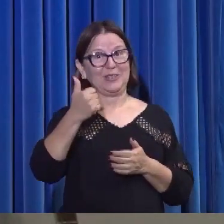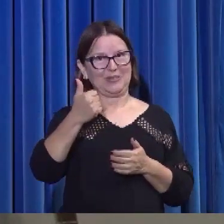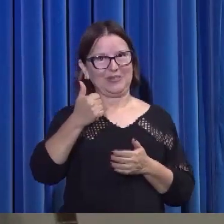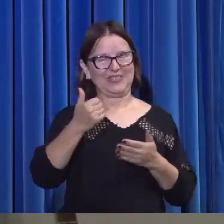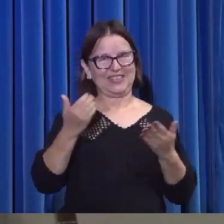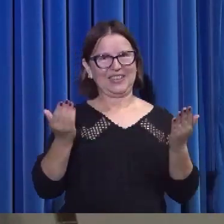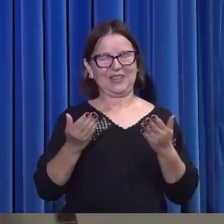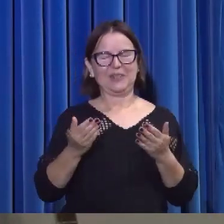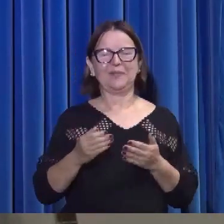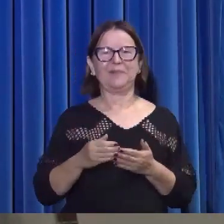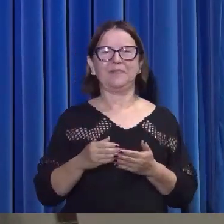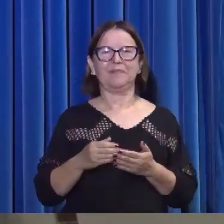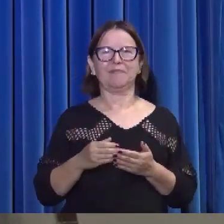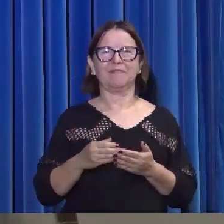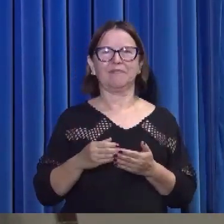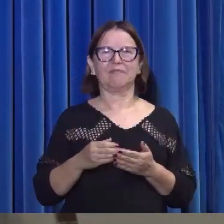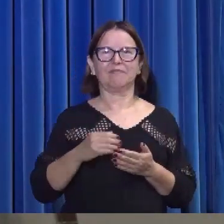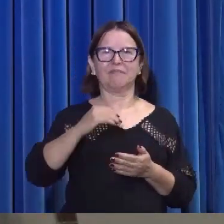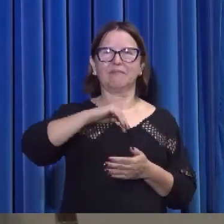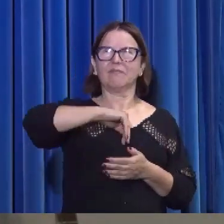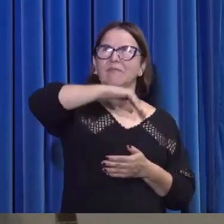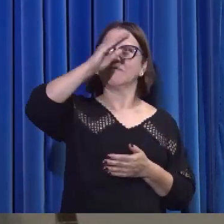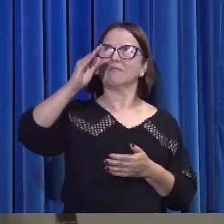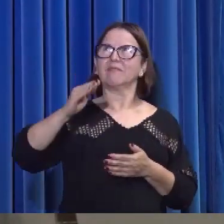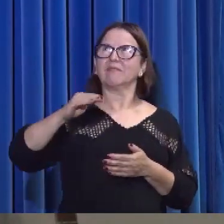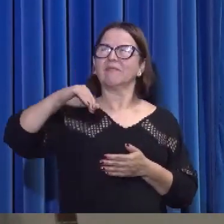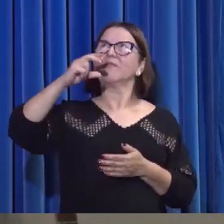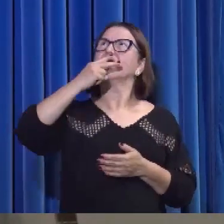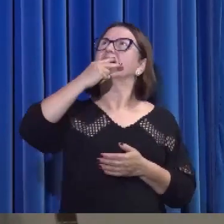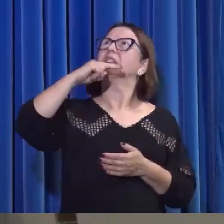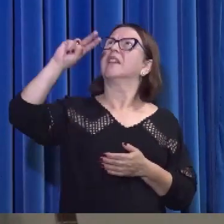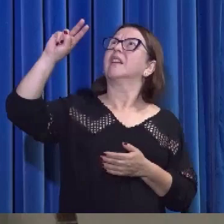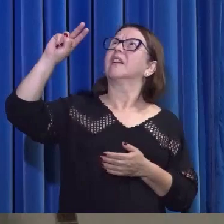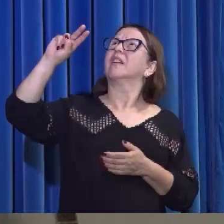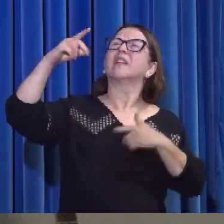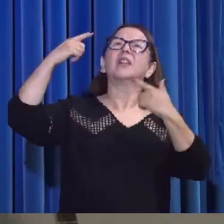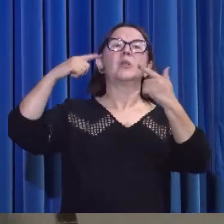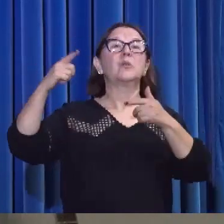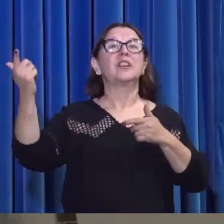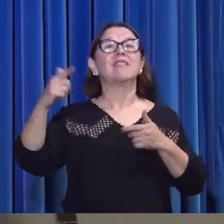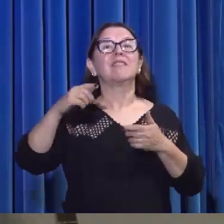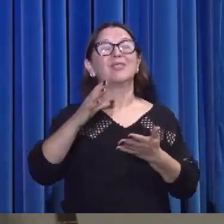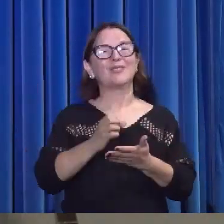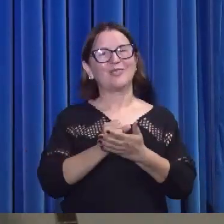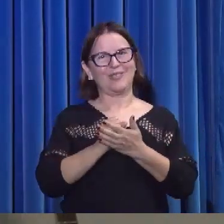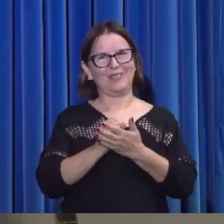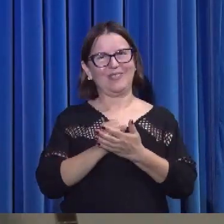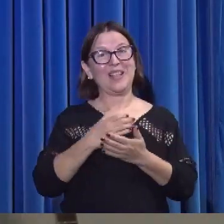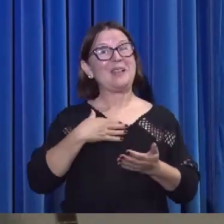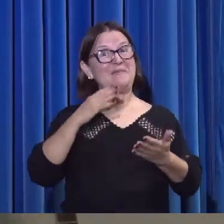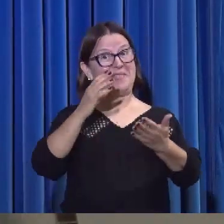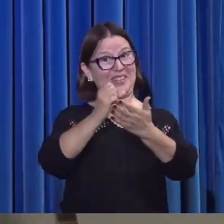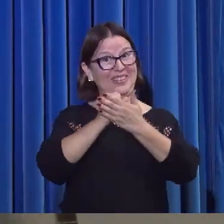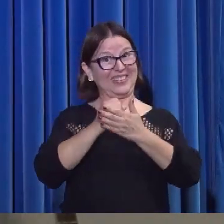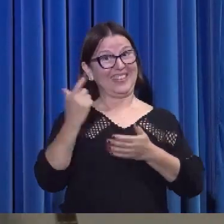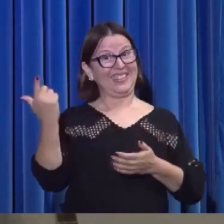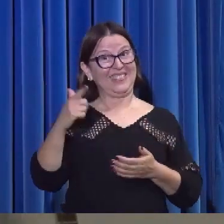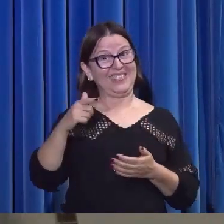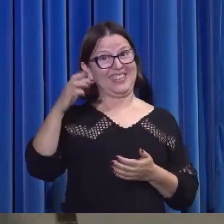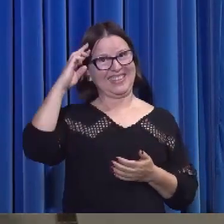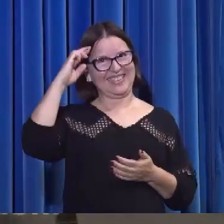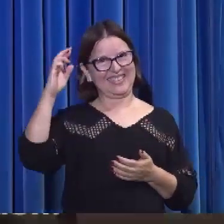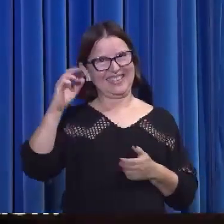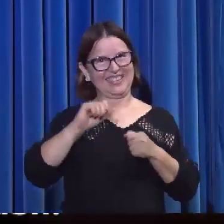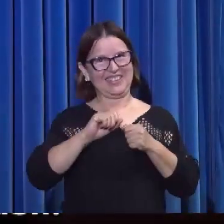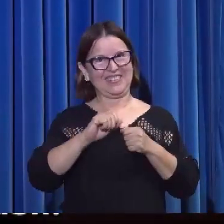salmista diz assim: eleva os meus olhos para os montes, de onde me virá o socorro? O meu socorro veio do Senhor que fez o céu e